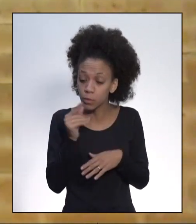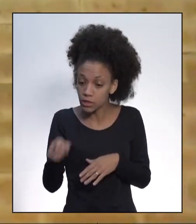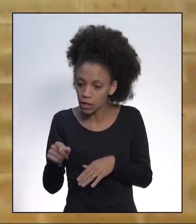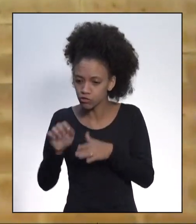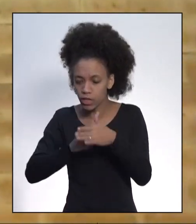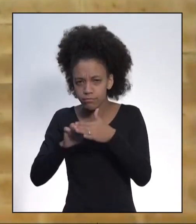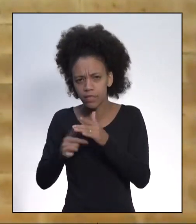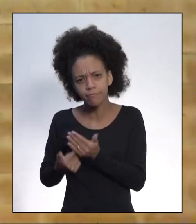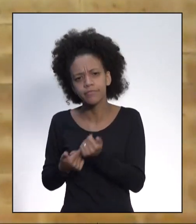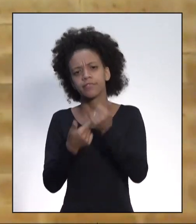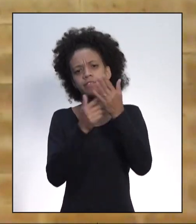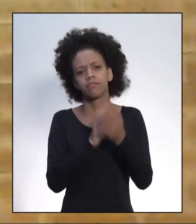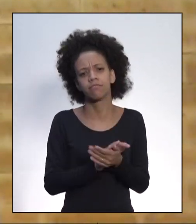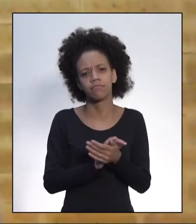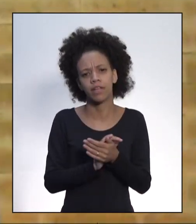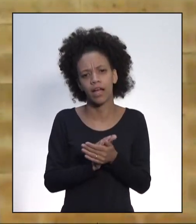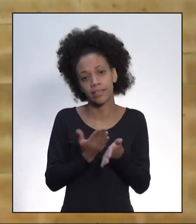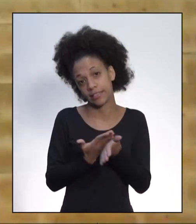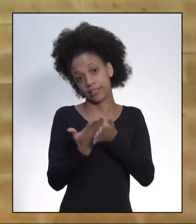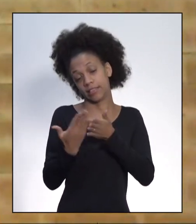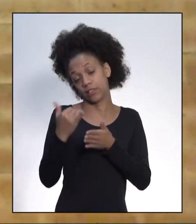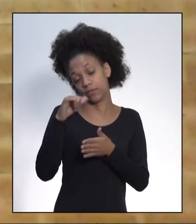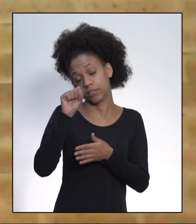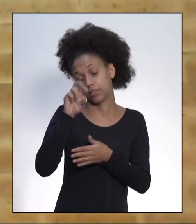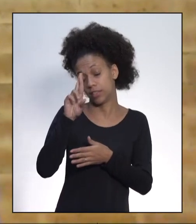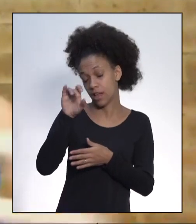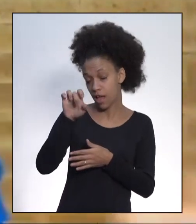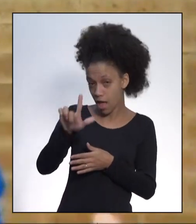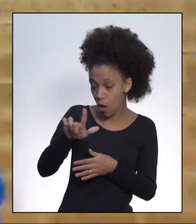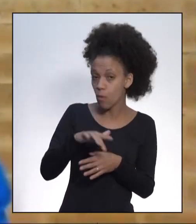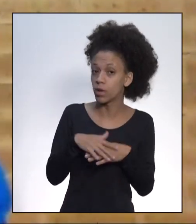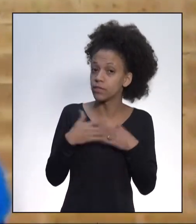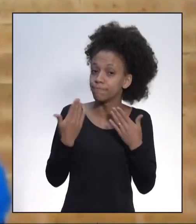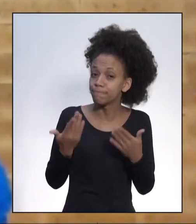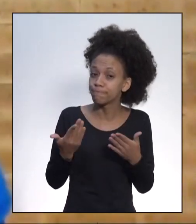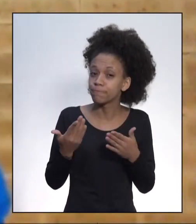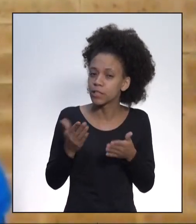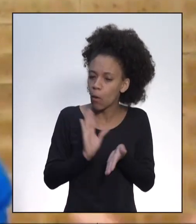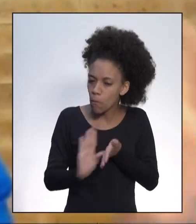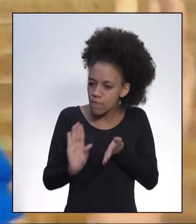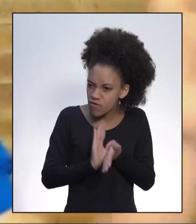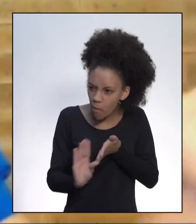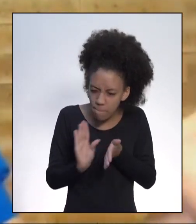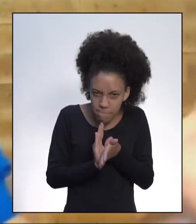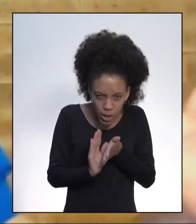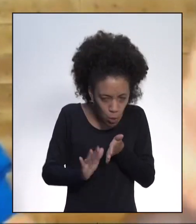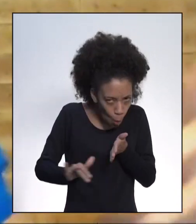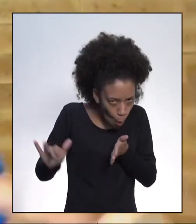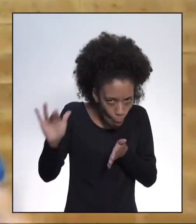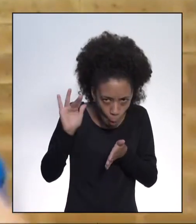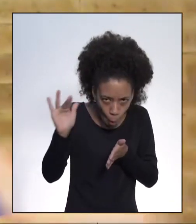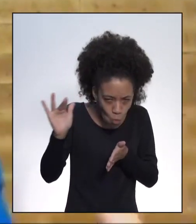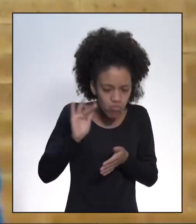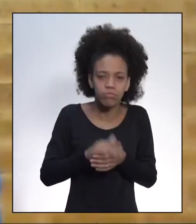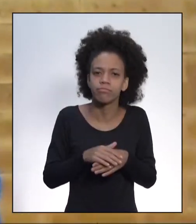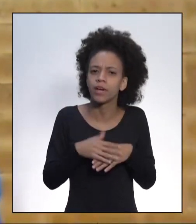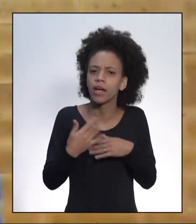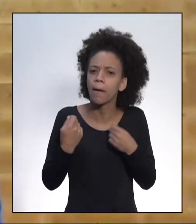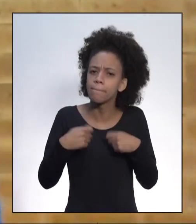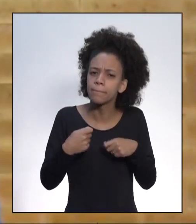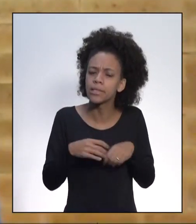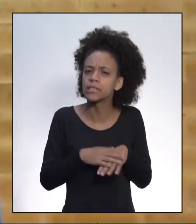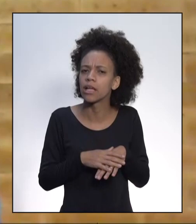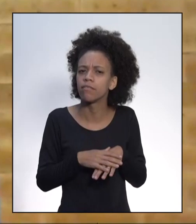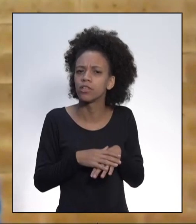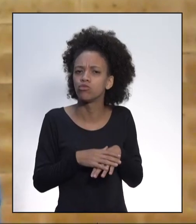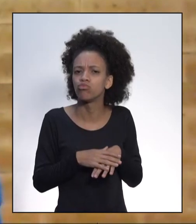de tecnologia que nasceu em Israel, que é a Matific, que tinha recebido um investimento grande de um investidor na Austrália, que estava querendo impactar o